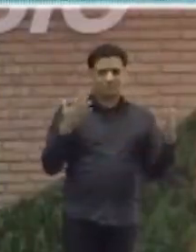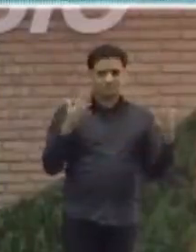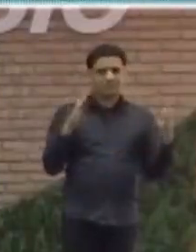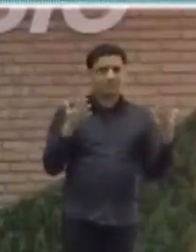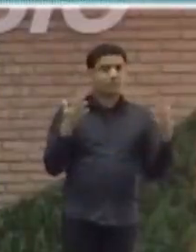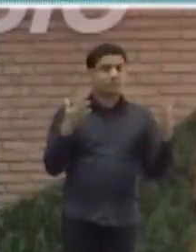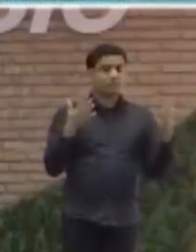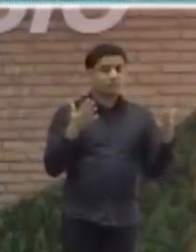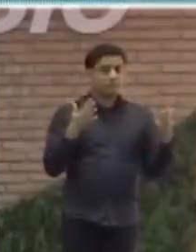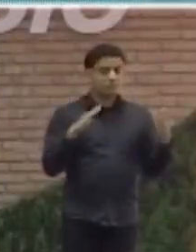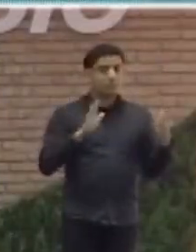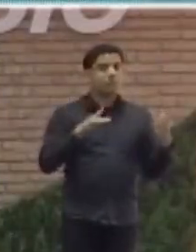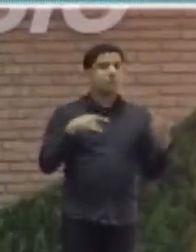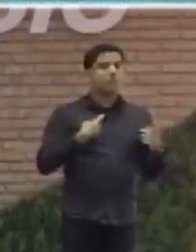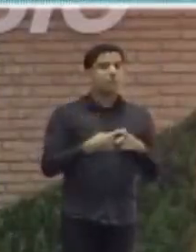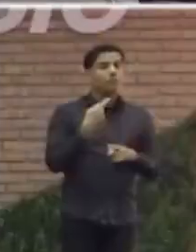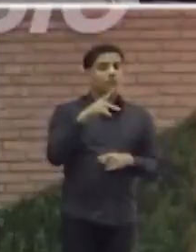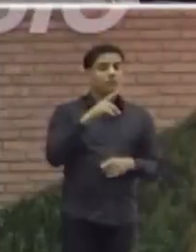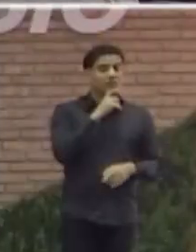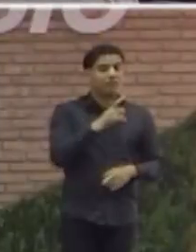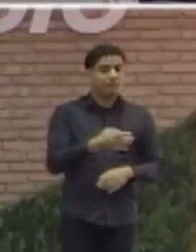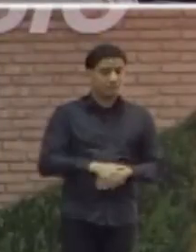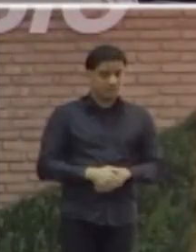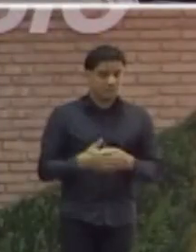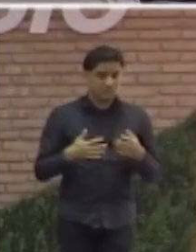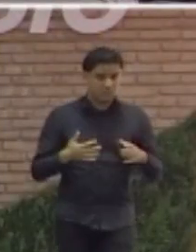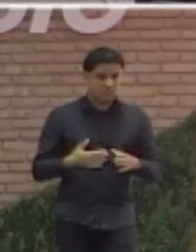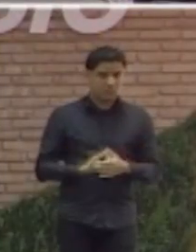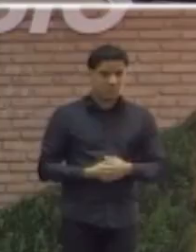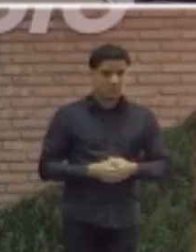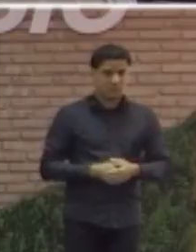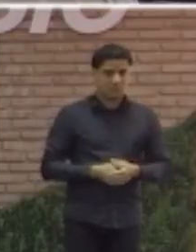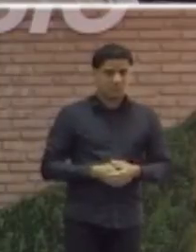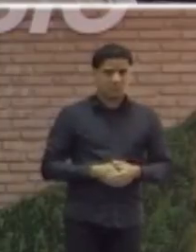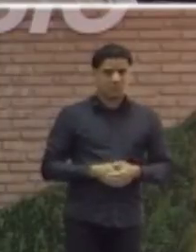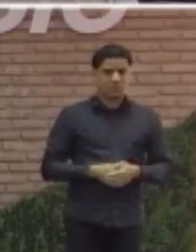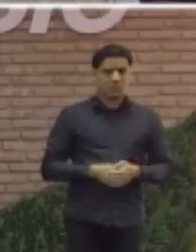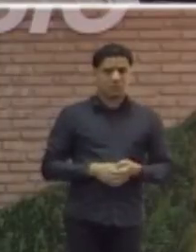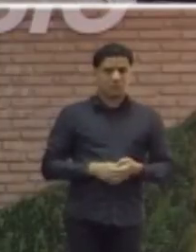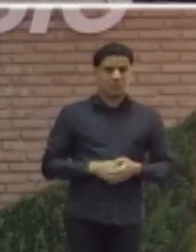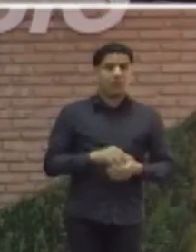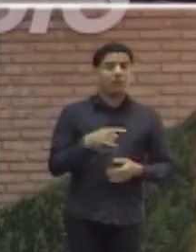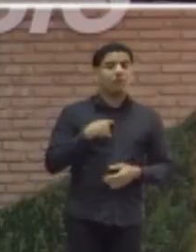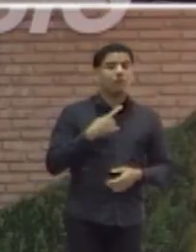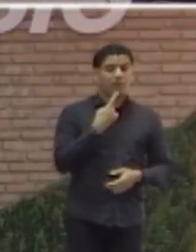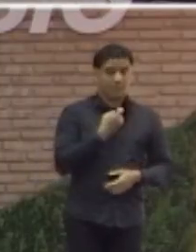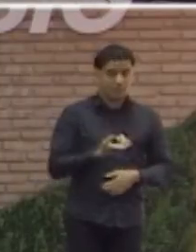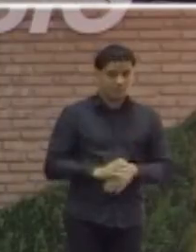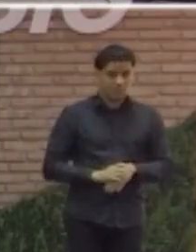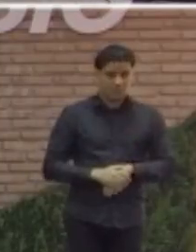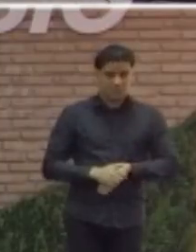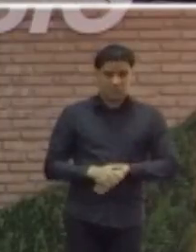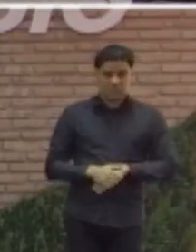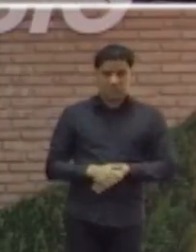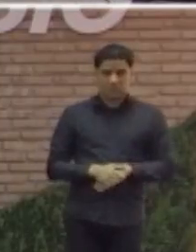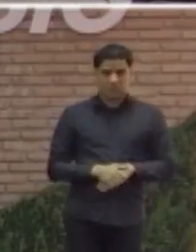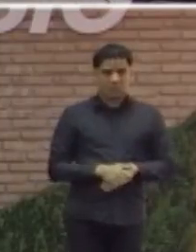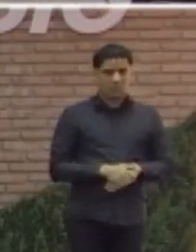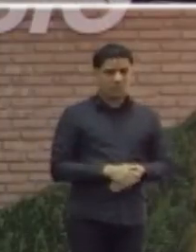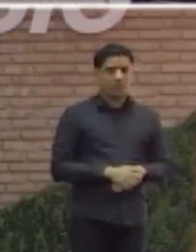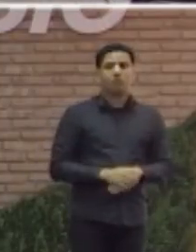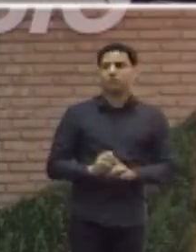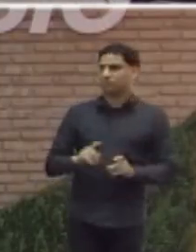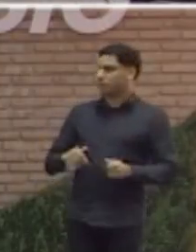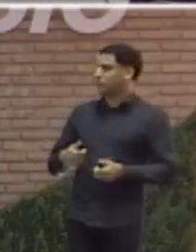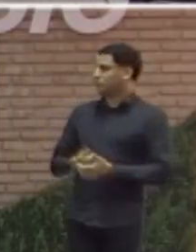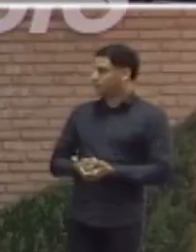gostaria de passar... Assim, fim do dia, gente... E gostaria de passar a palavra